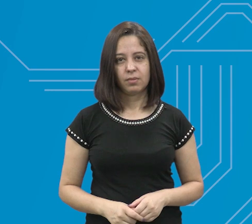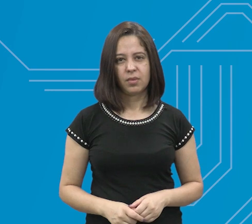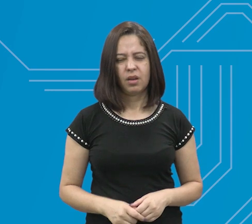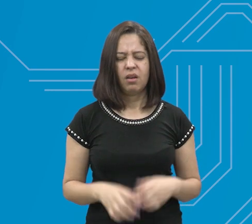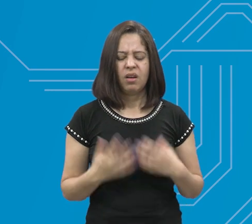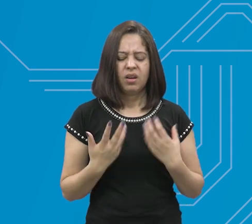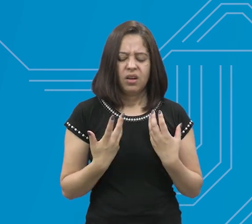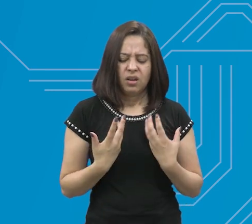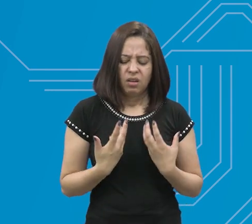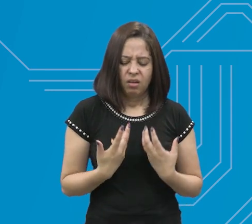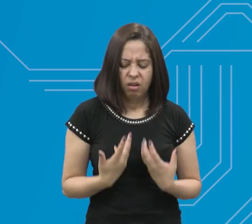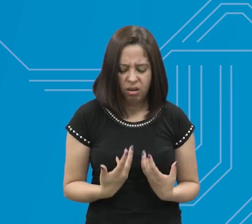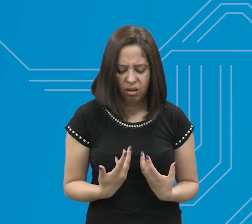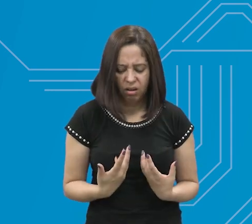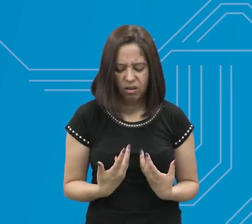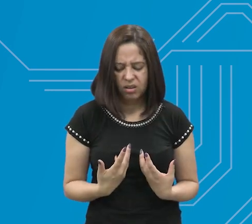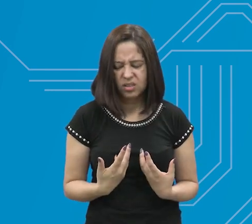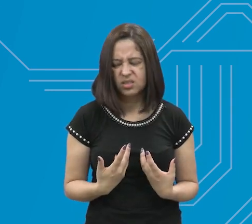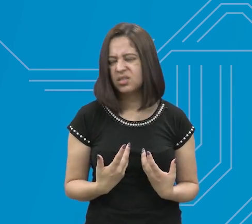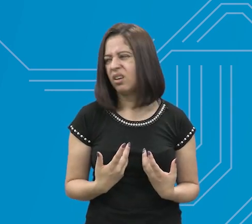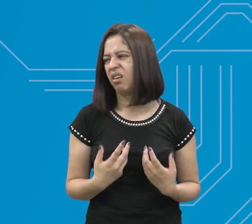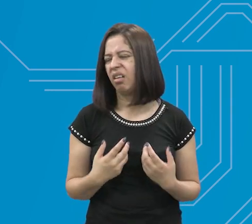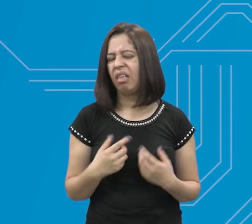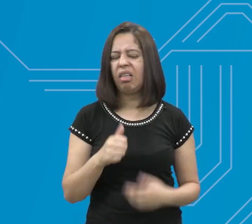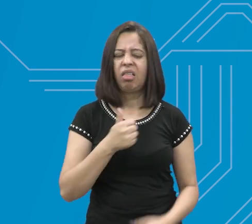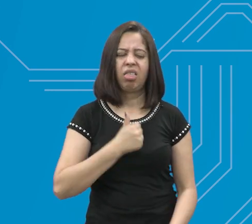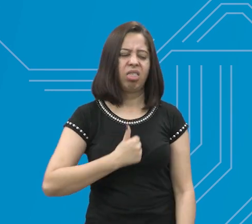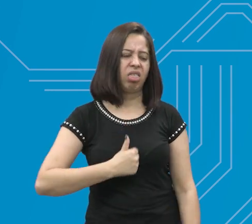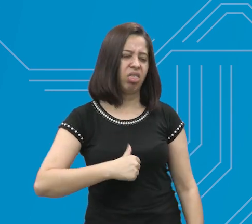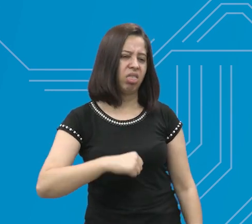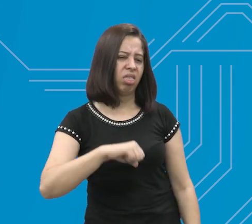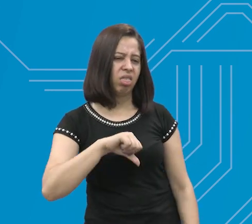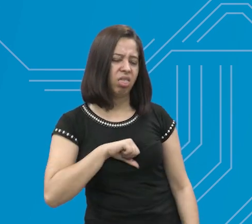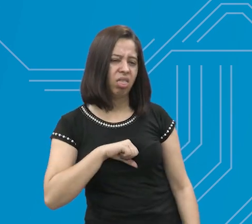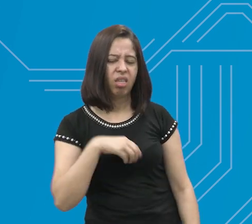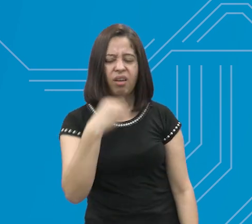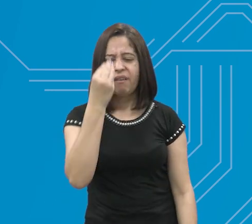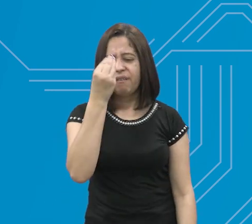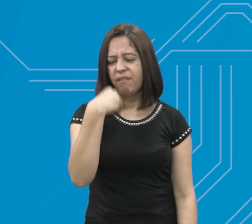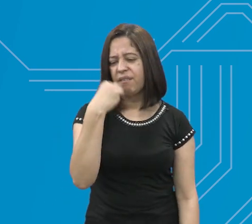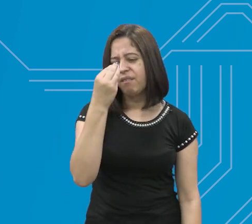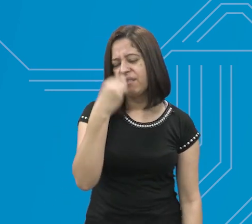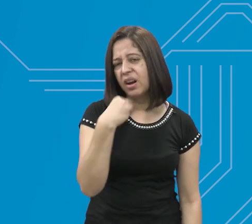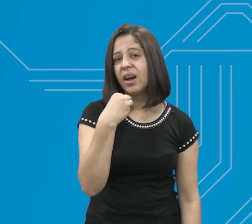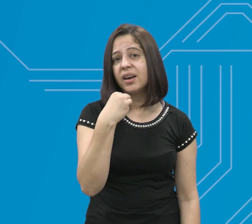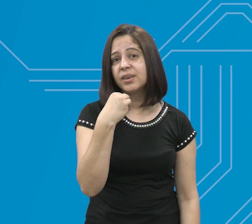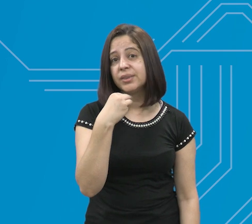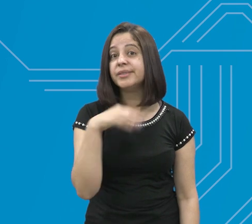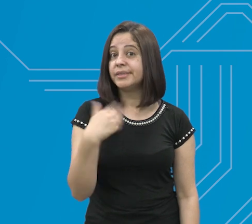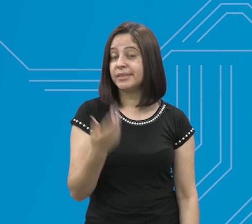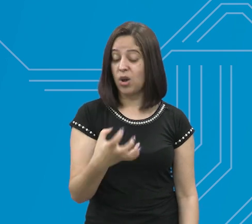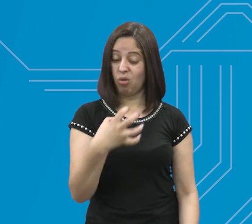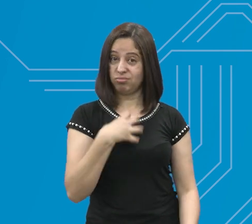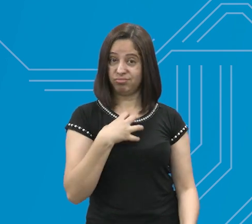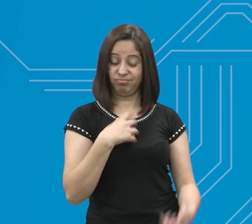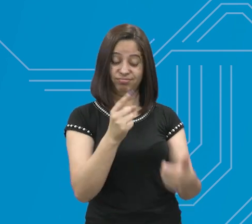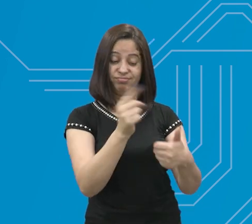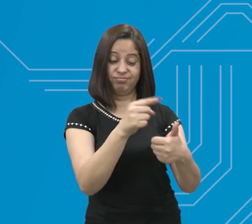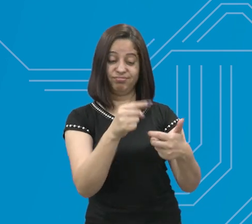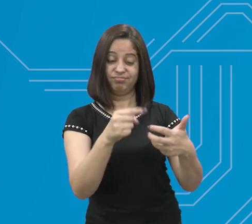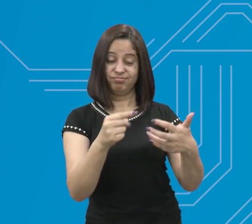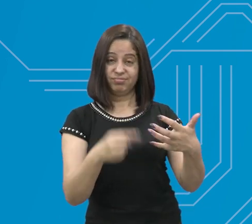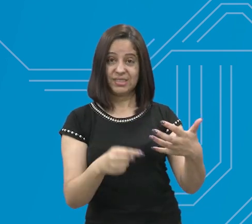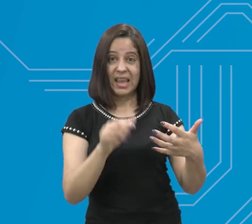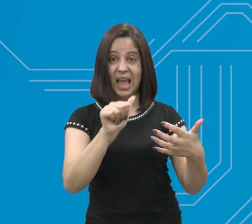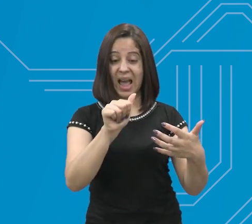saúde. Sensação de cansaço constante, falta de força, de disposição e desânimo. Esses são alguns dos